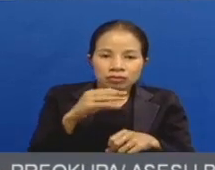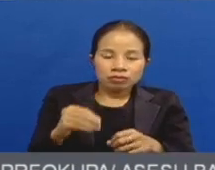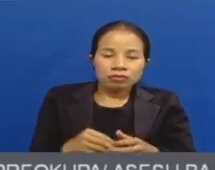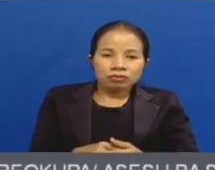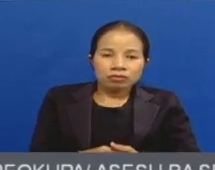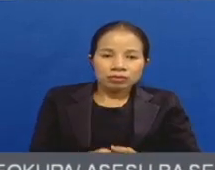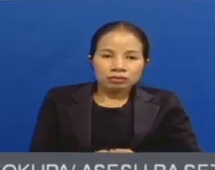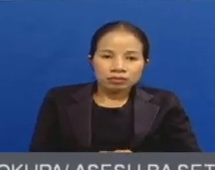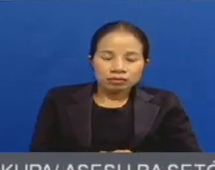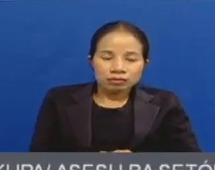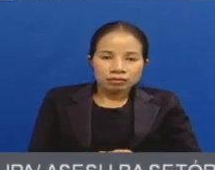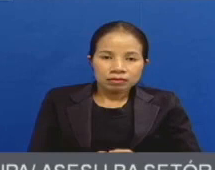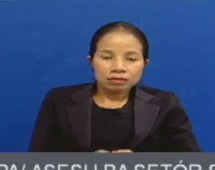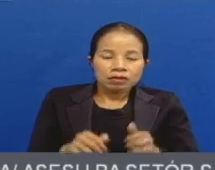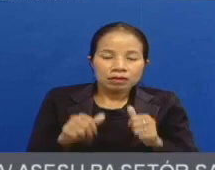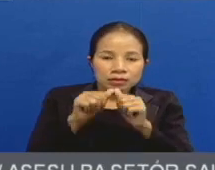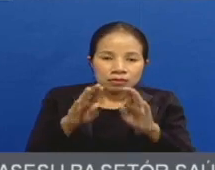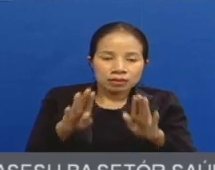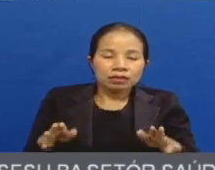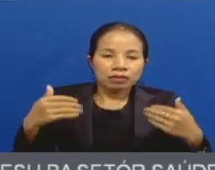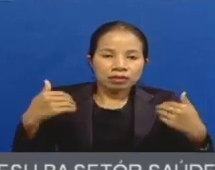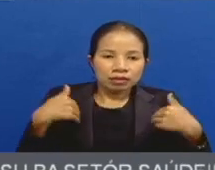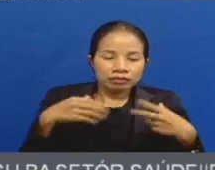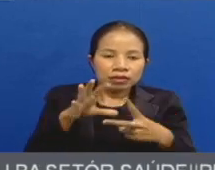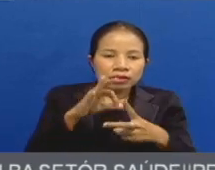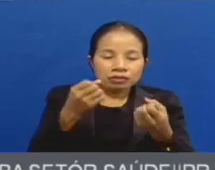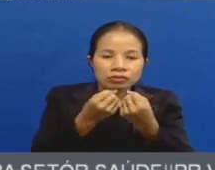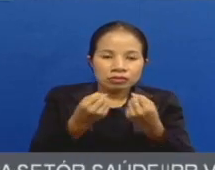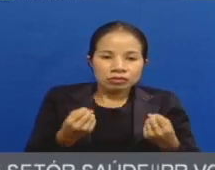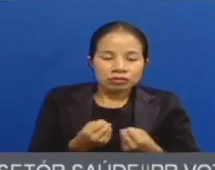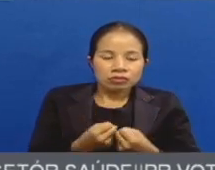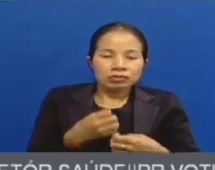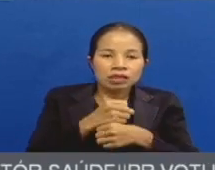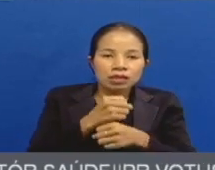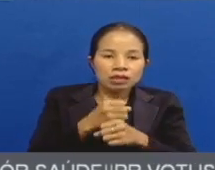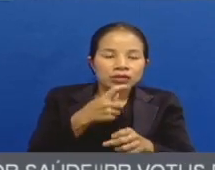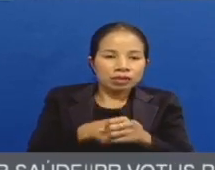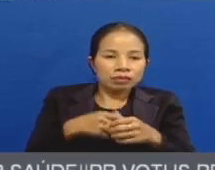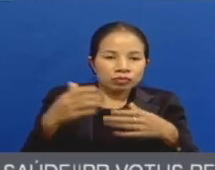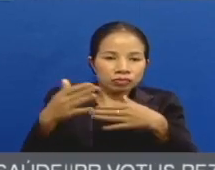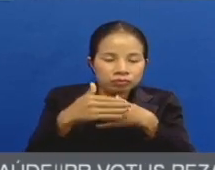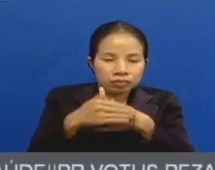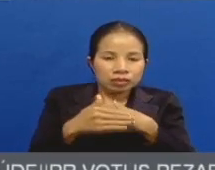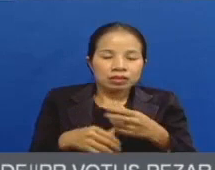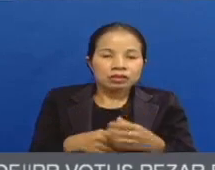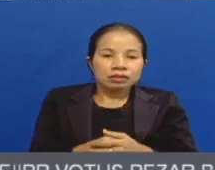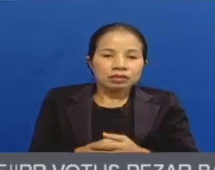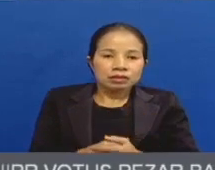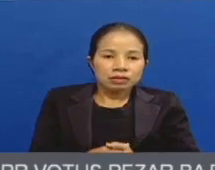poder local ga descentralização administrativa ninha ia ona eles são suku ne bem maxi halu ia tempo bada ia fim do